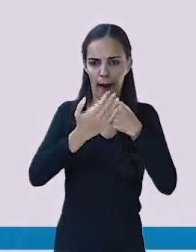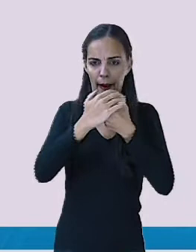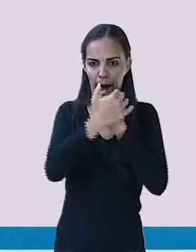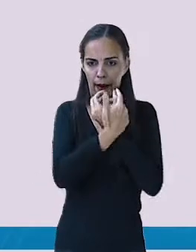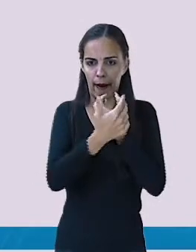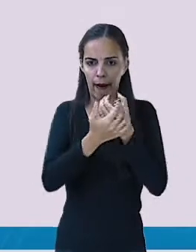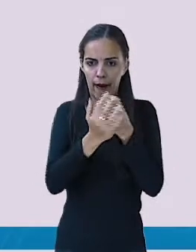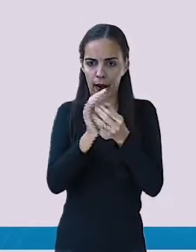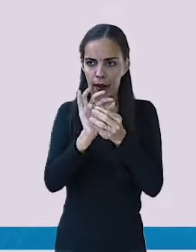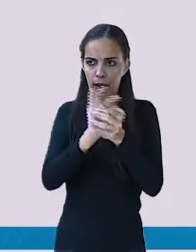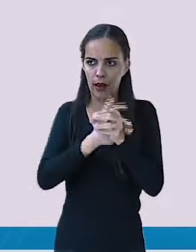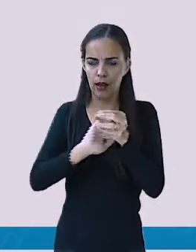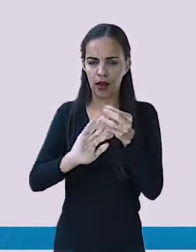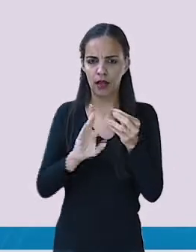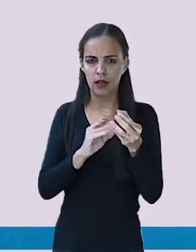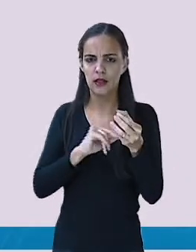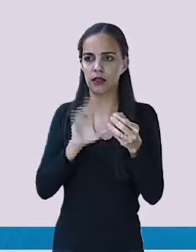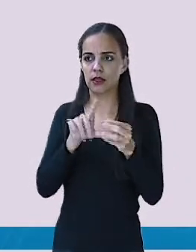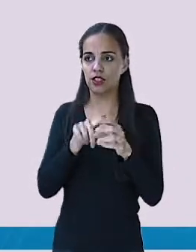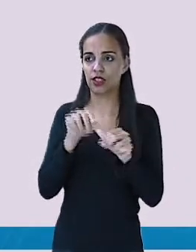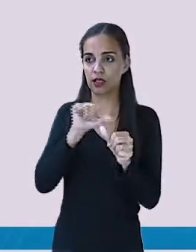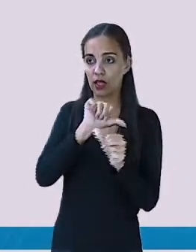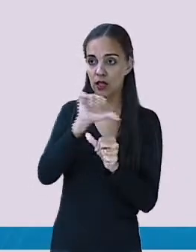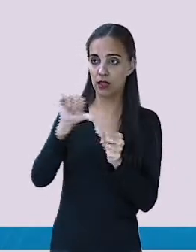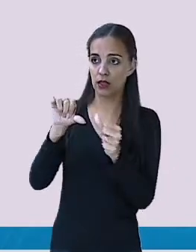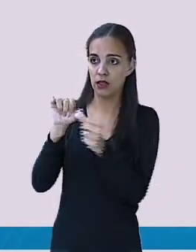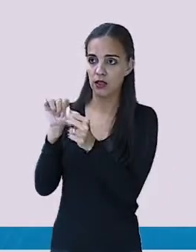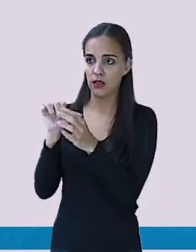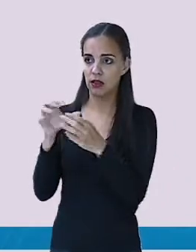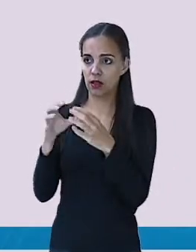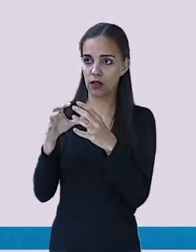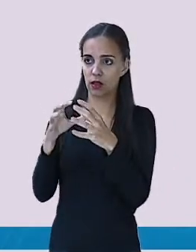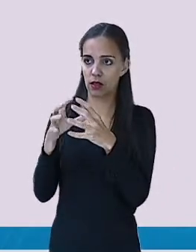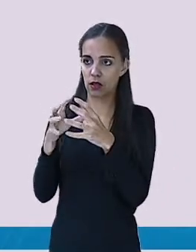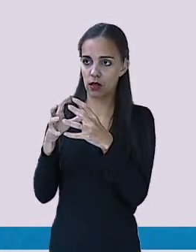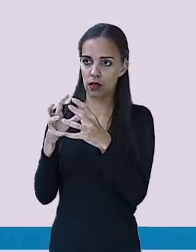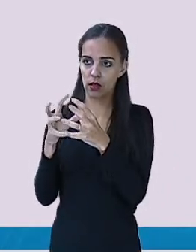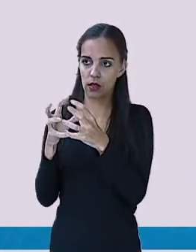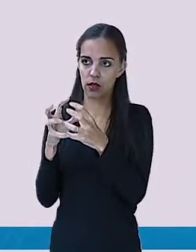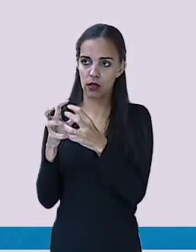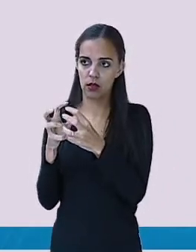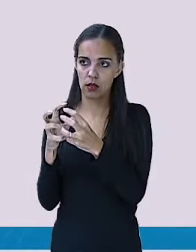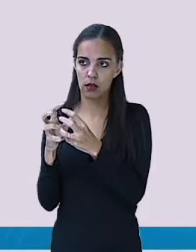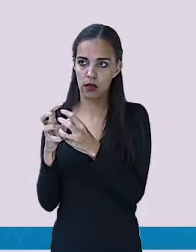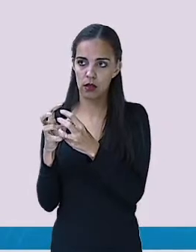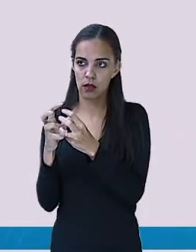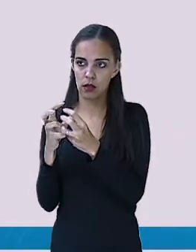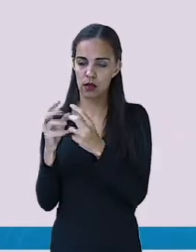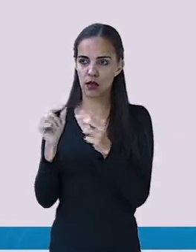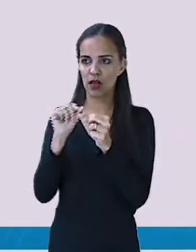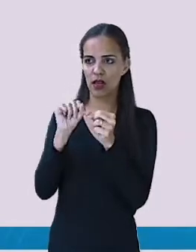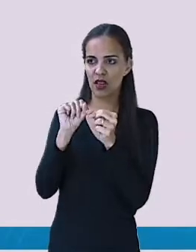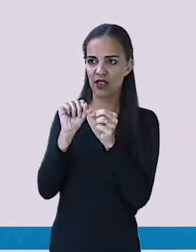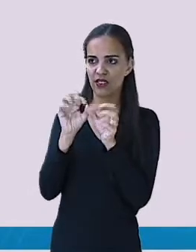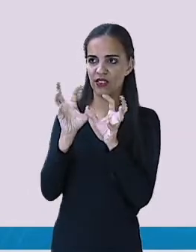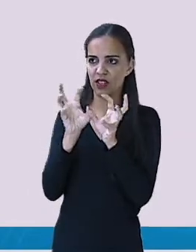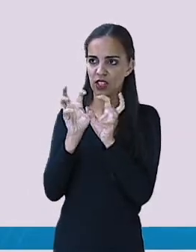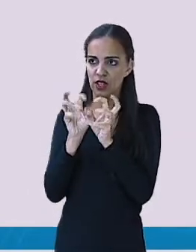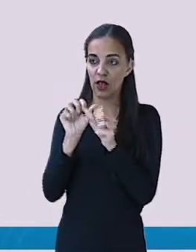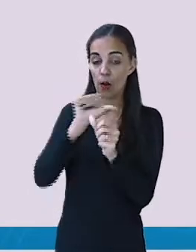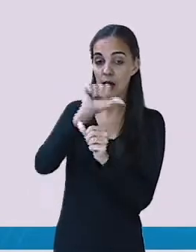Tite aparece a medida que vai acontecendo uma